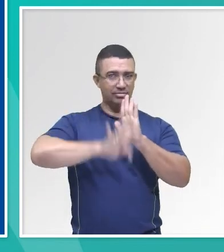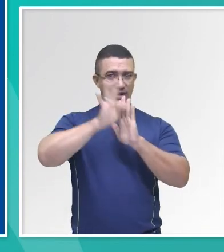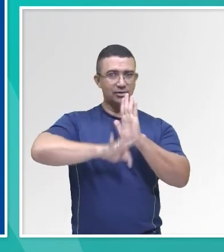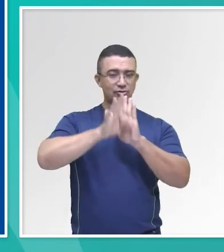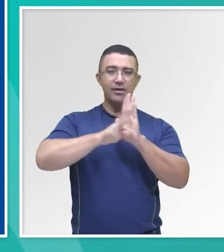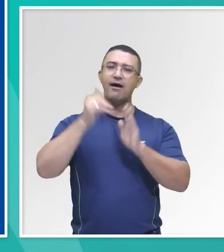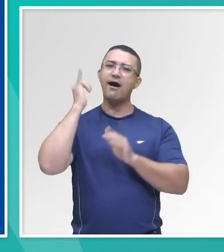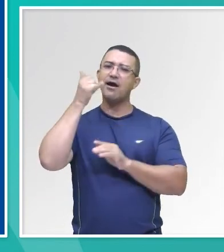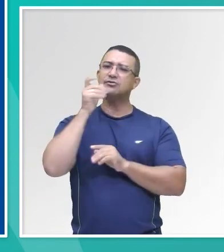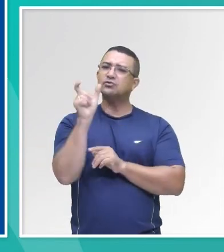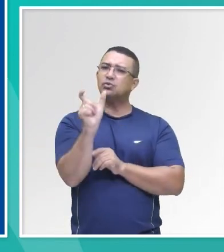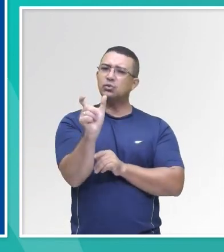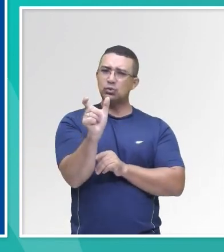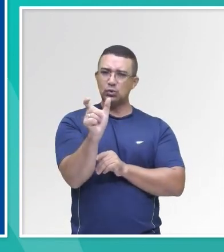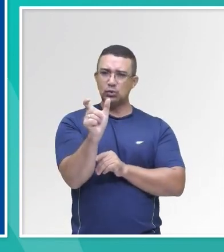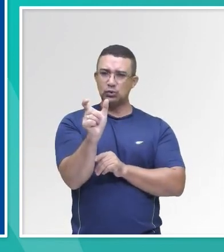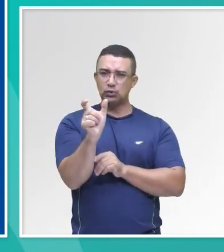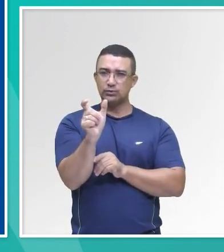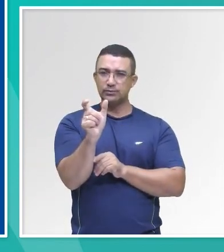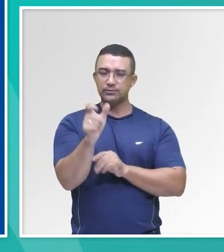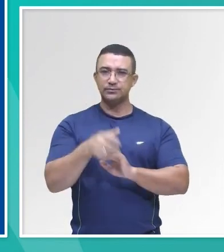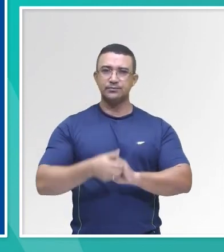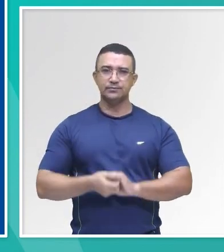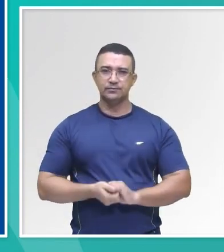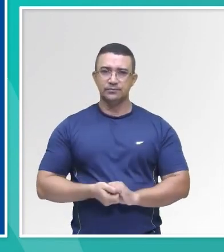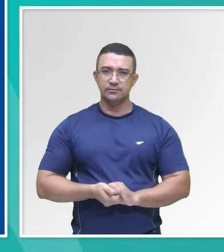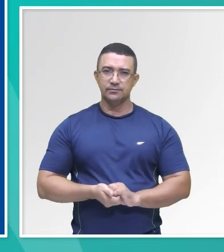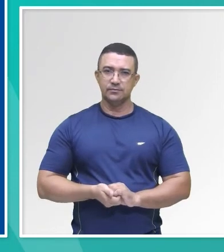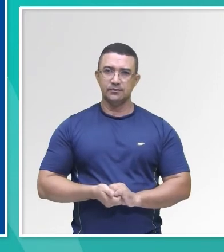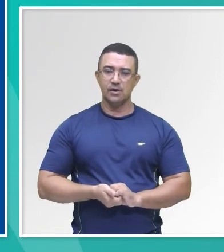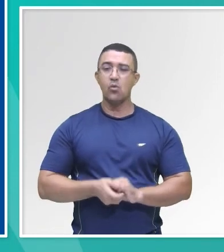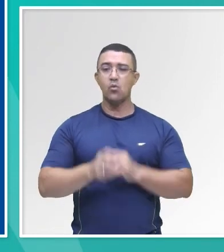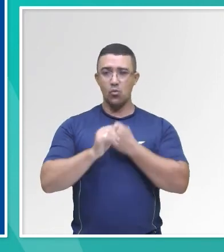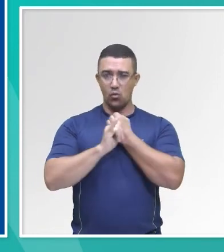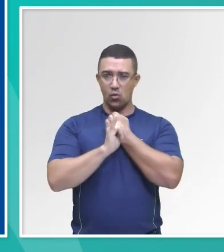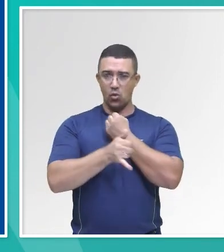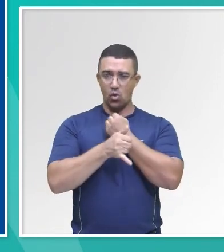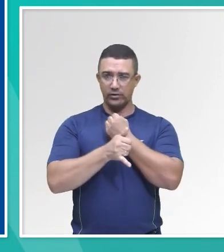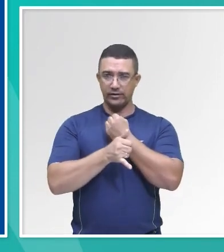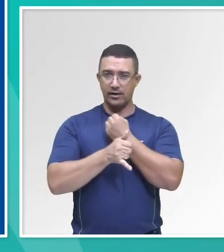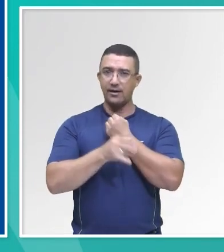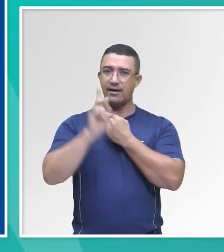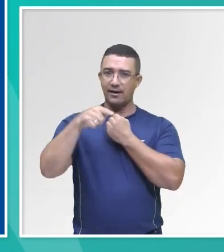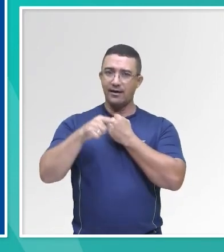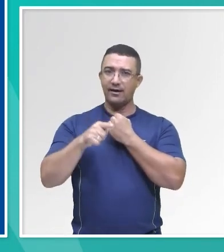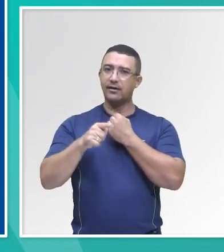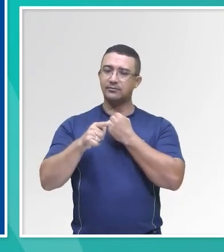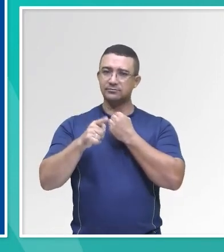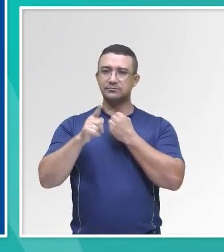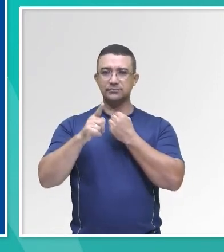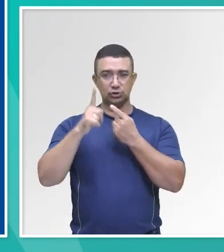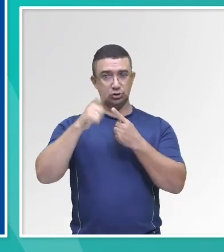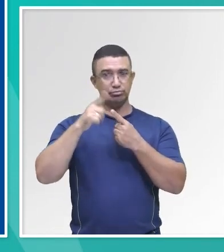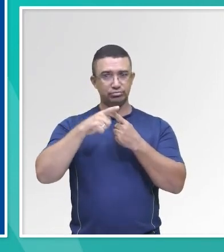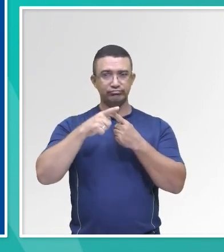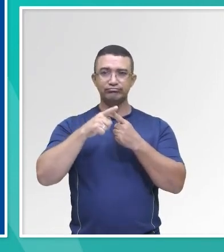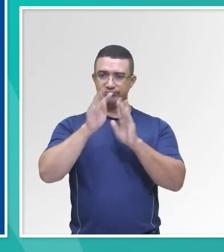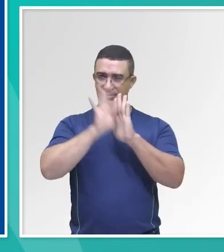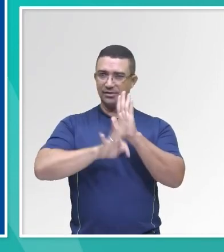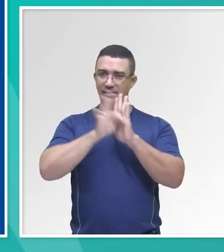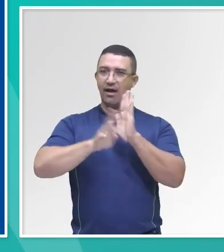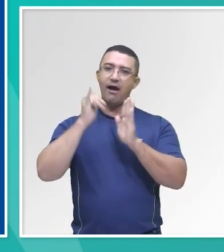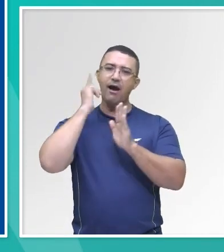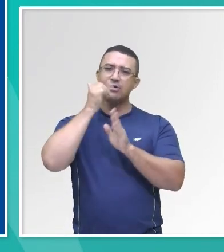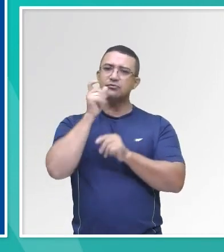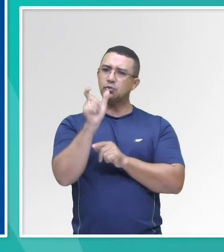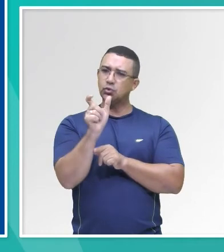curto. Presta atenção, olha só. Crônica é um texto narrativo curto,